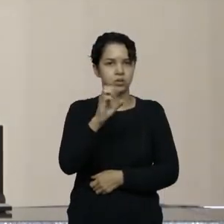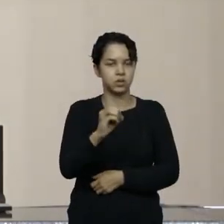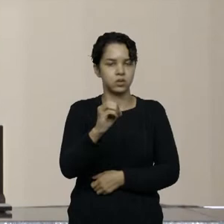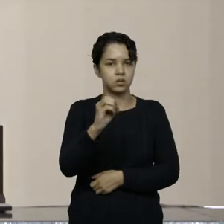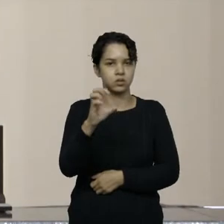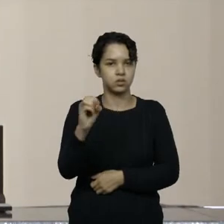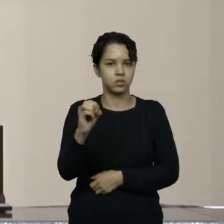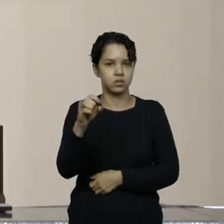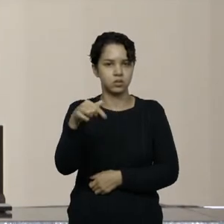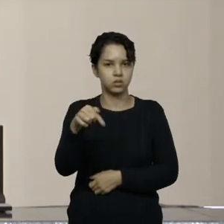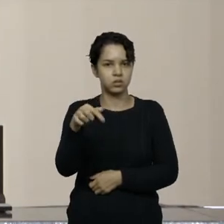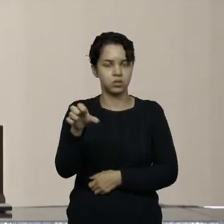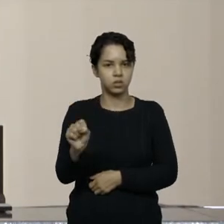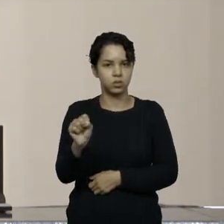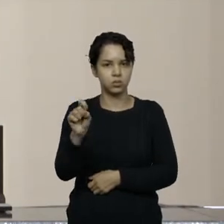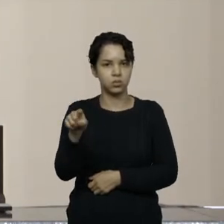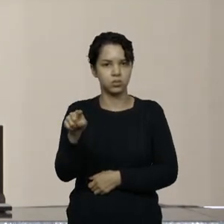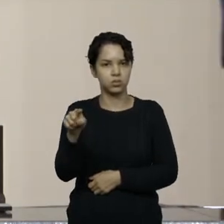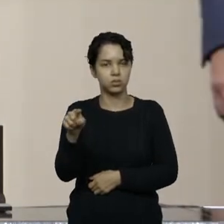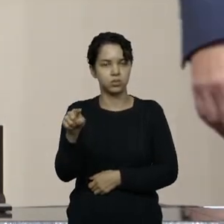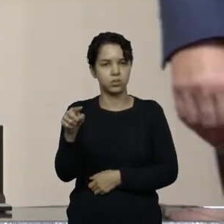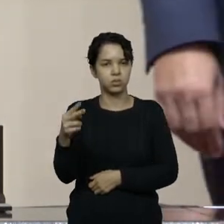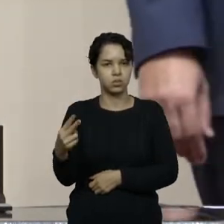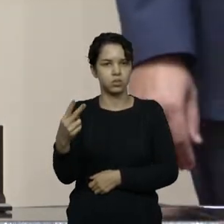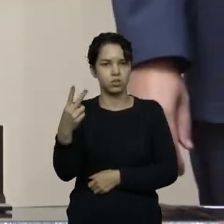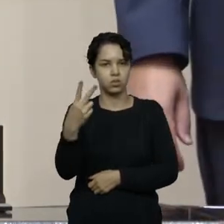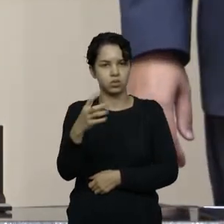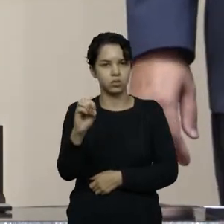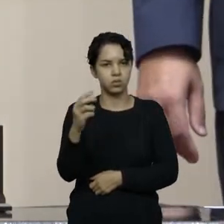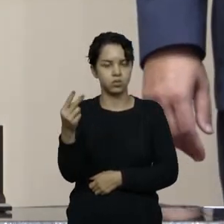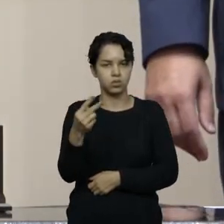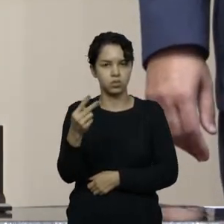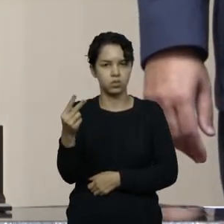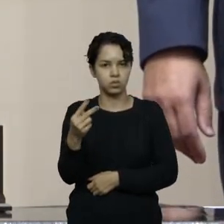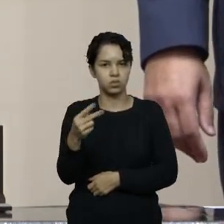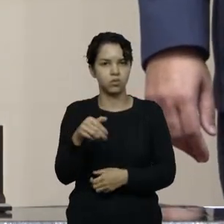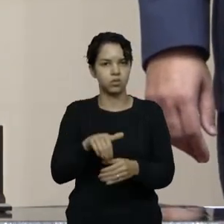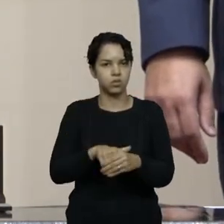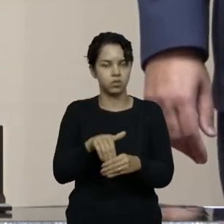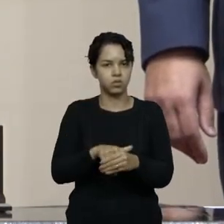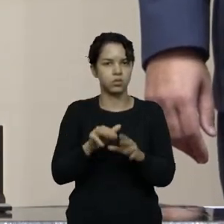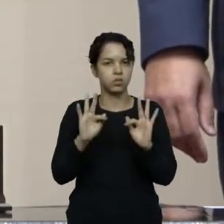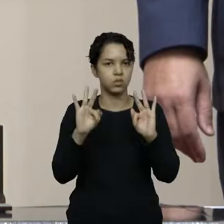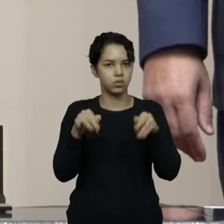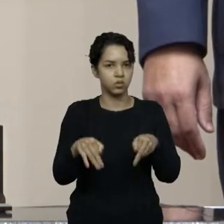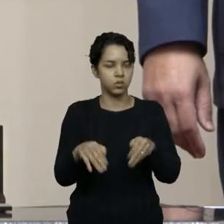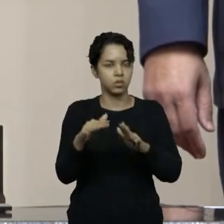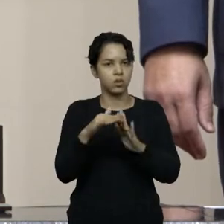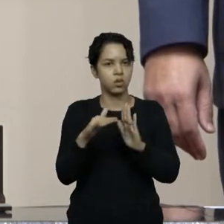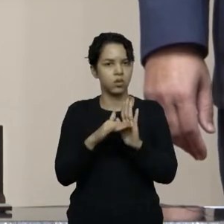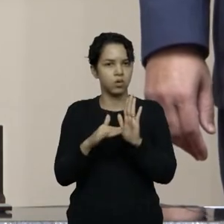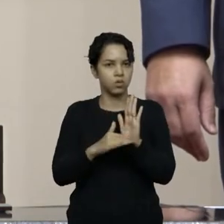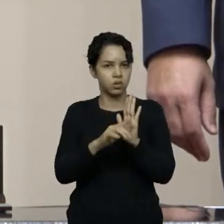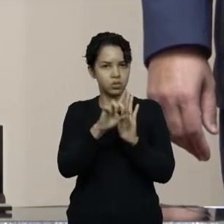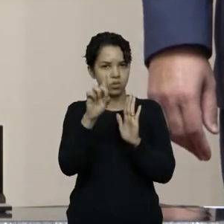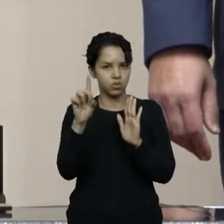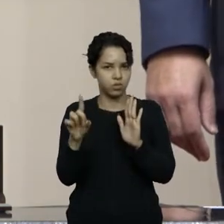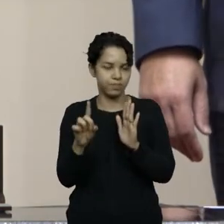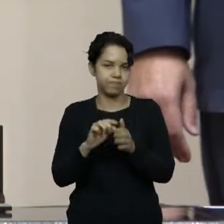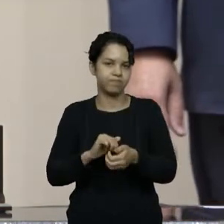7 8.1 2022 Voltaremos ao final da Ordem do